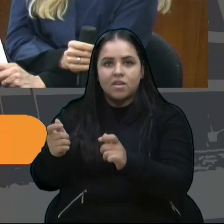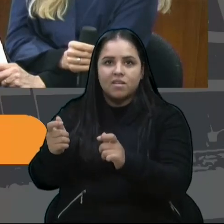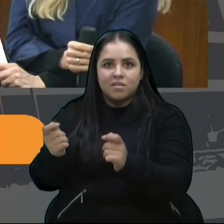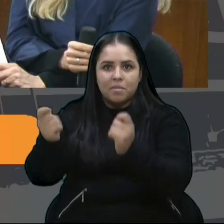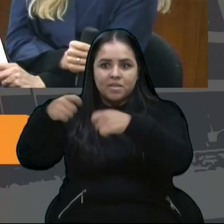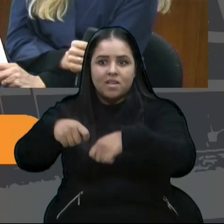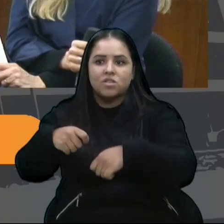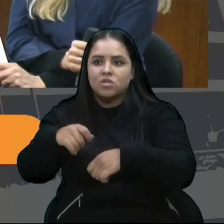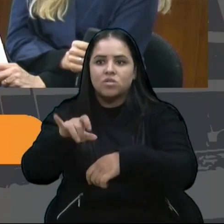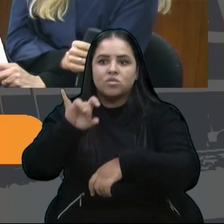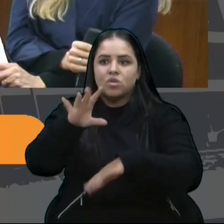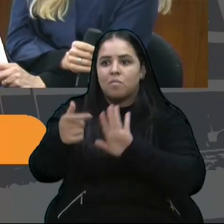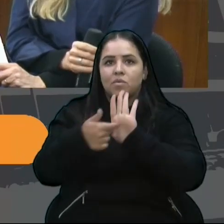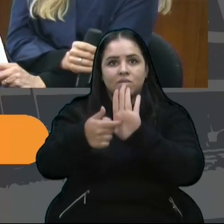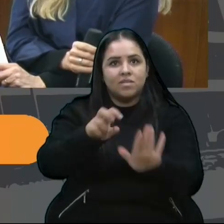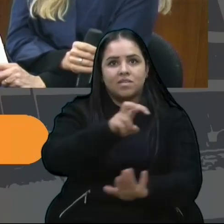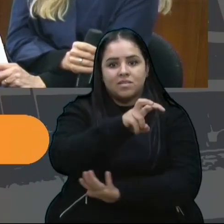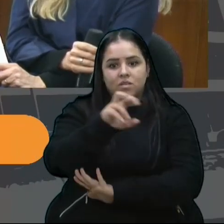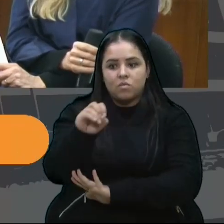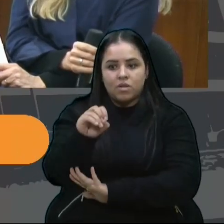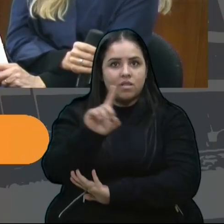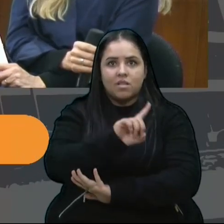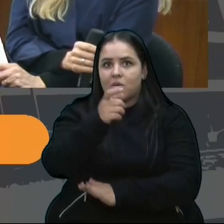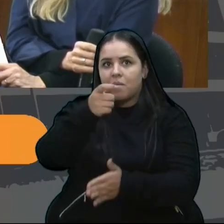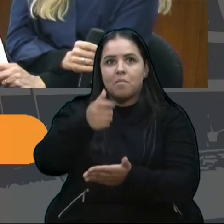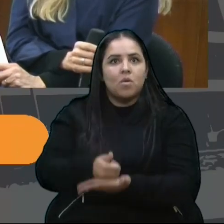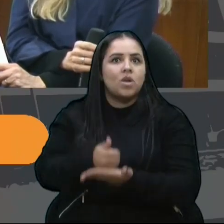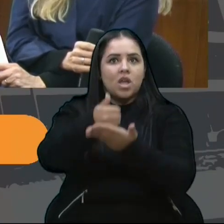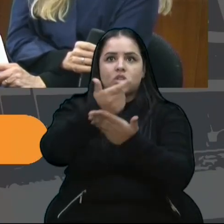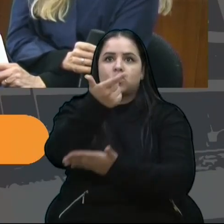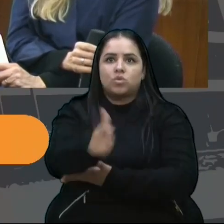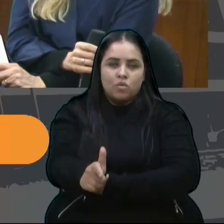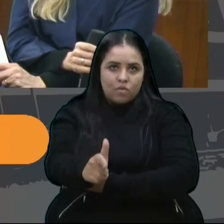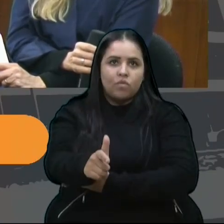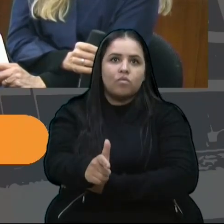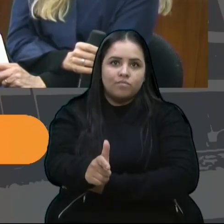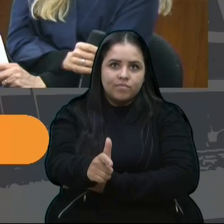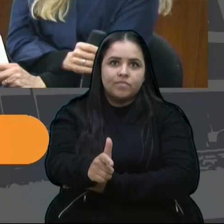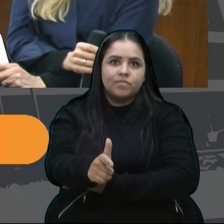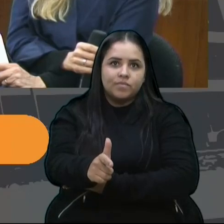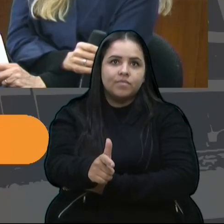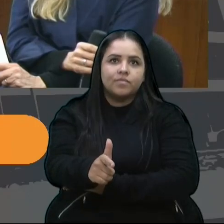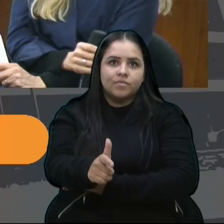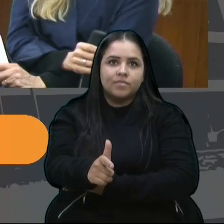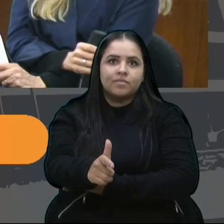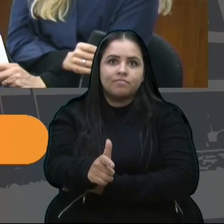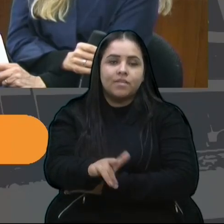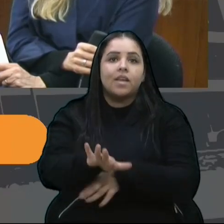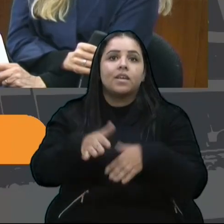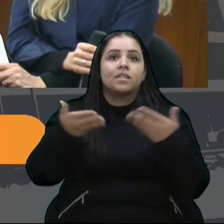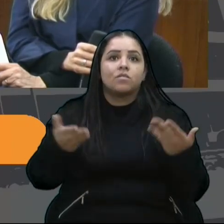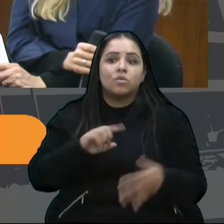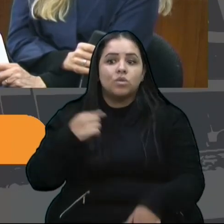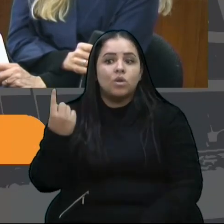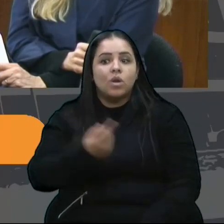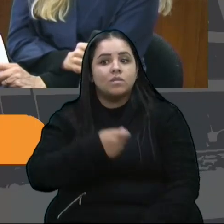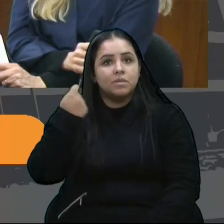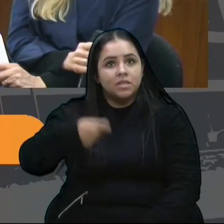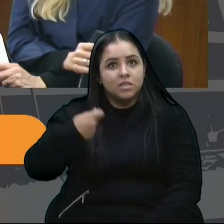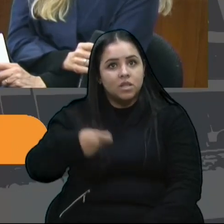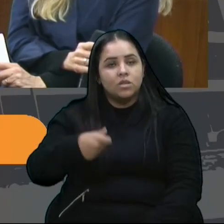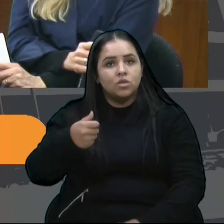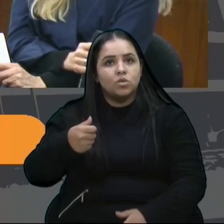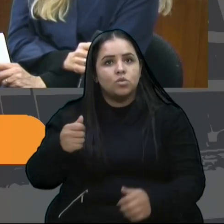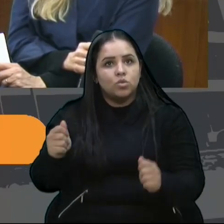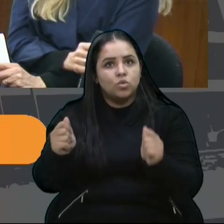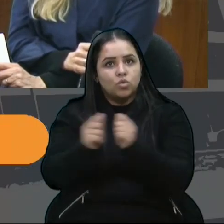aparecem 50, ele não vai apoiar de novo. Não vai, entendeu? Então, assim, a gente precisa juntar todas